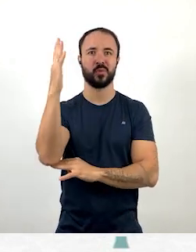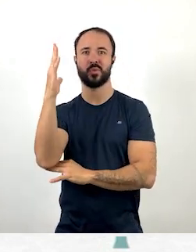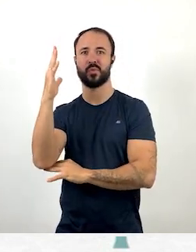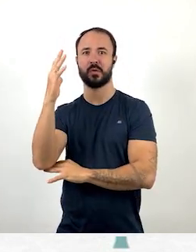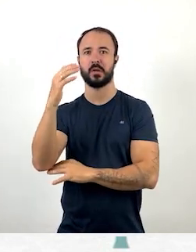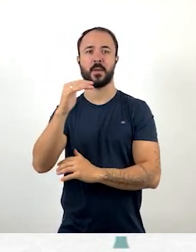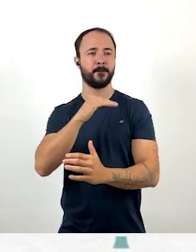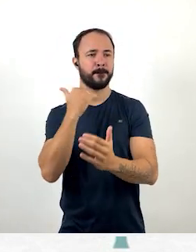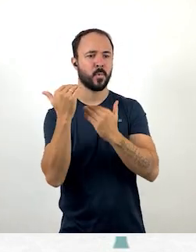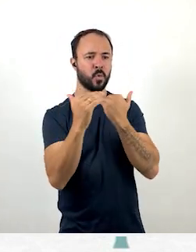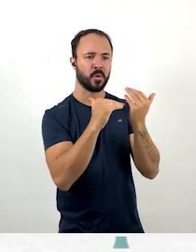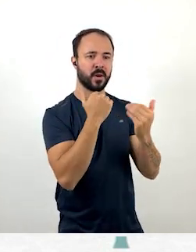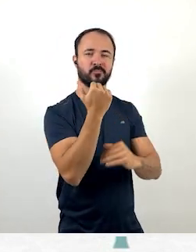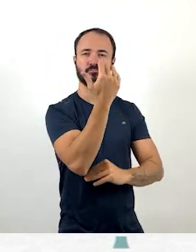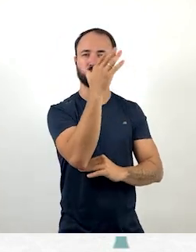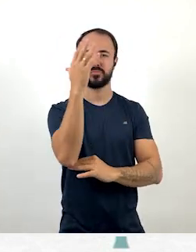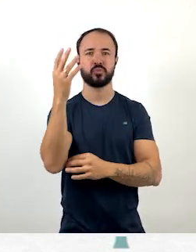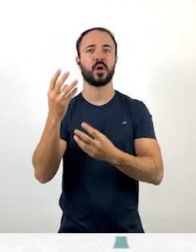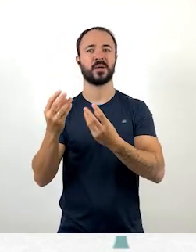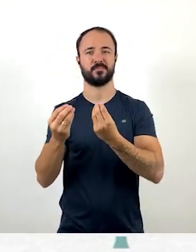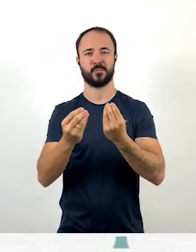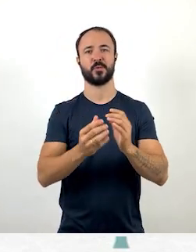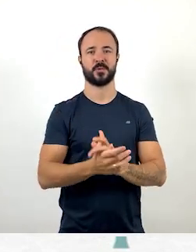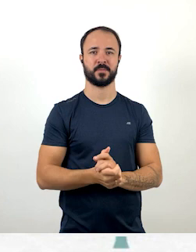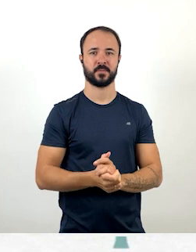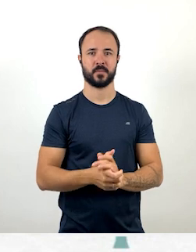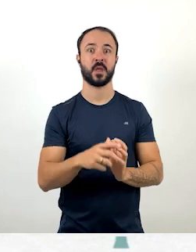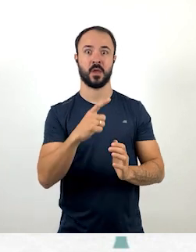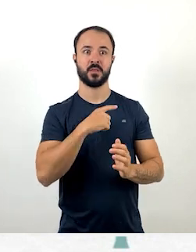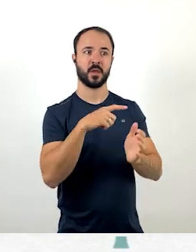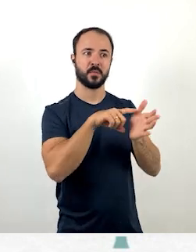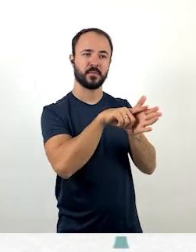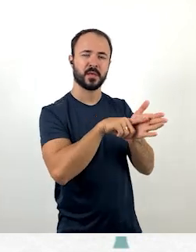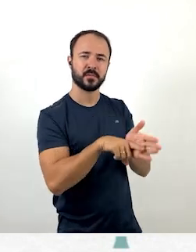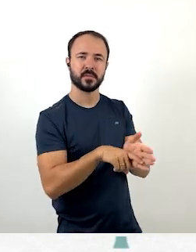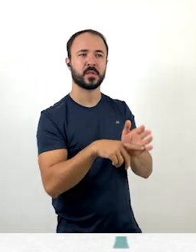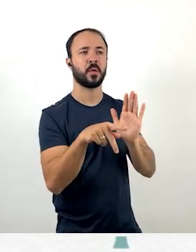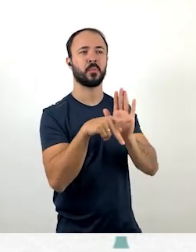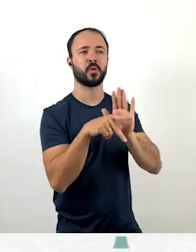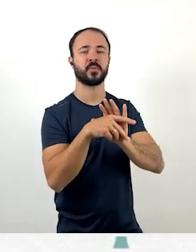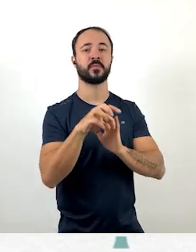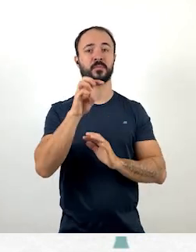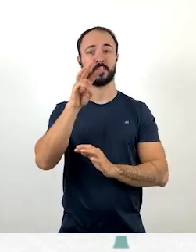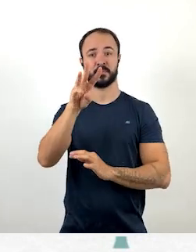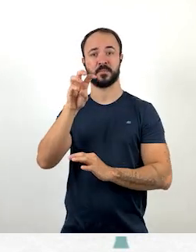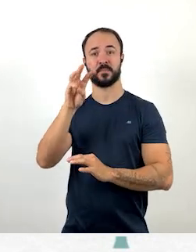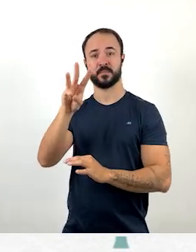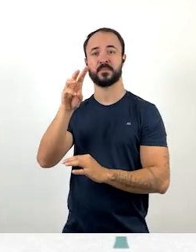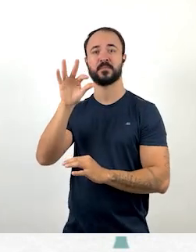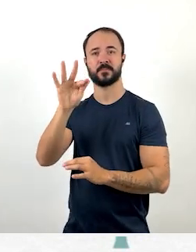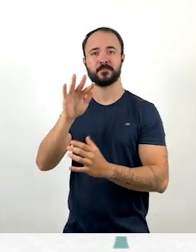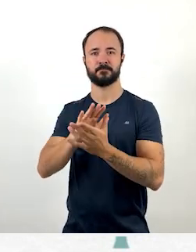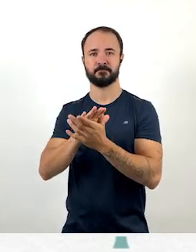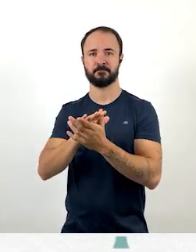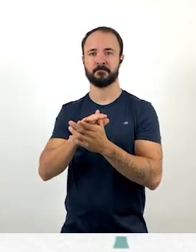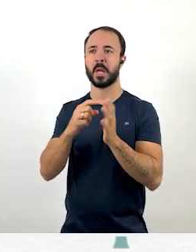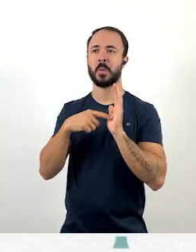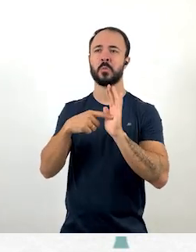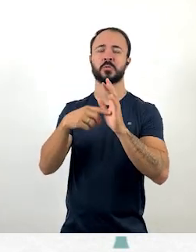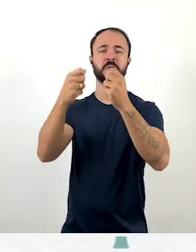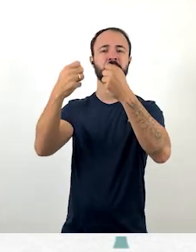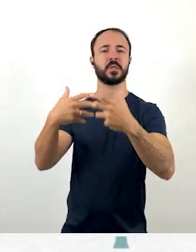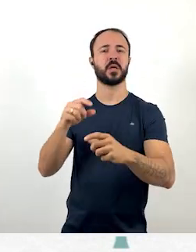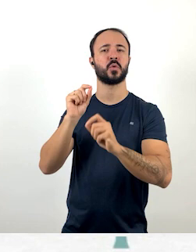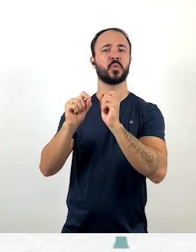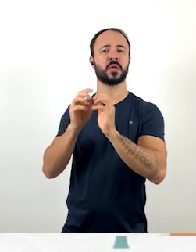da Serra do Mar. Estudos feitos pela WWF mostraram que nos países ricos o